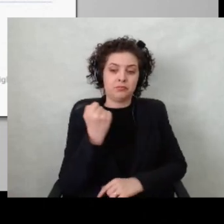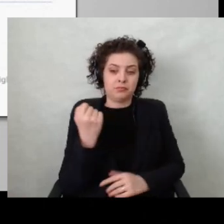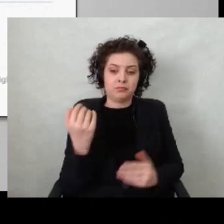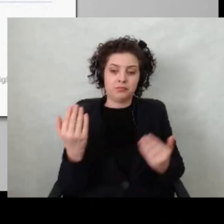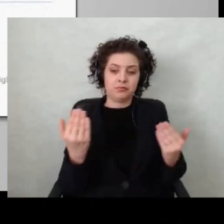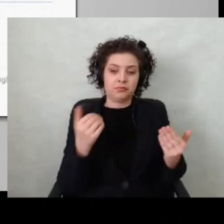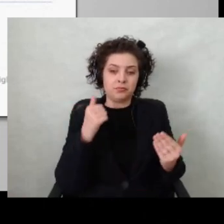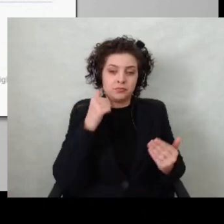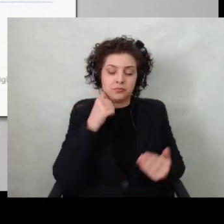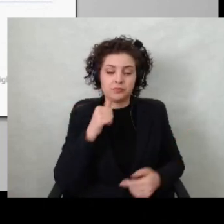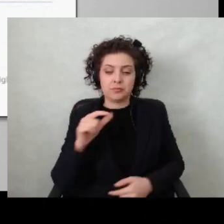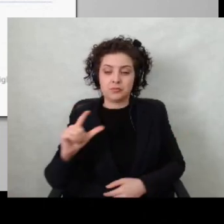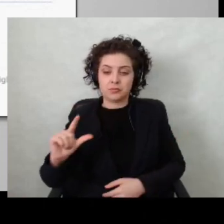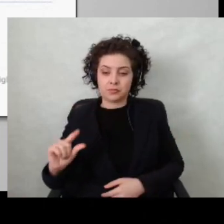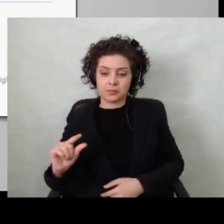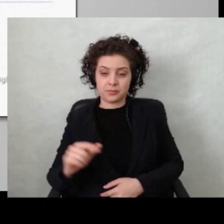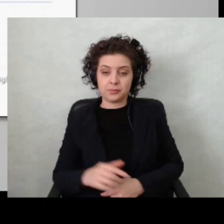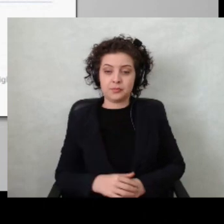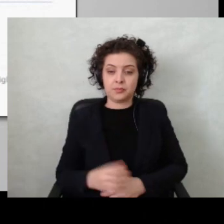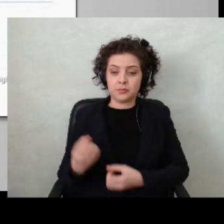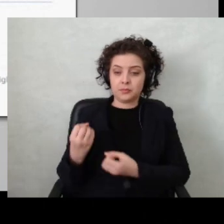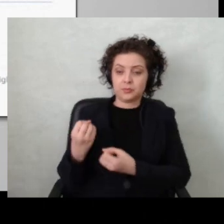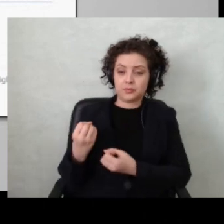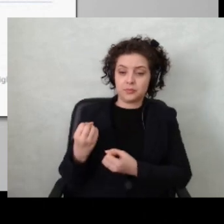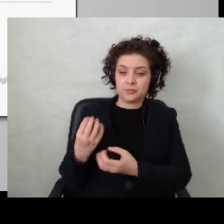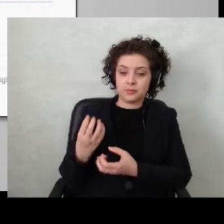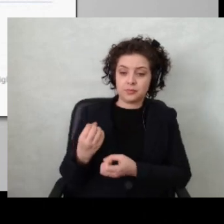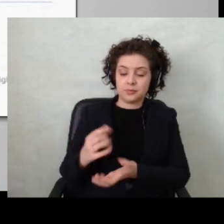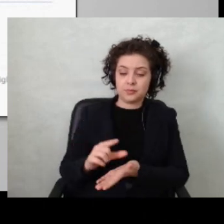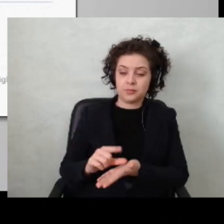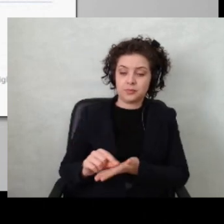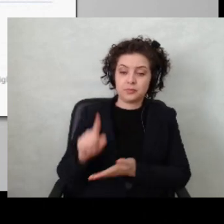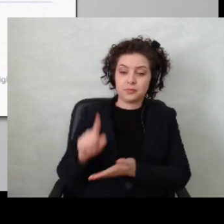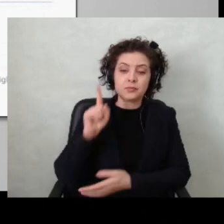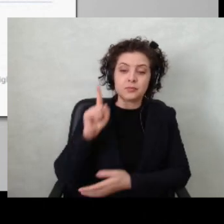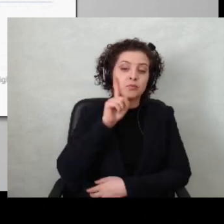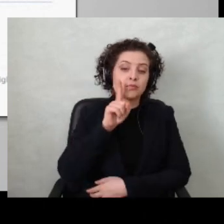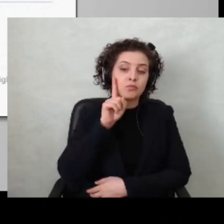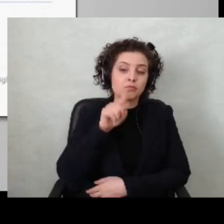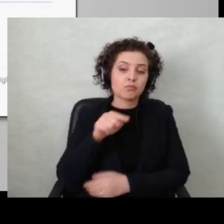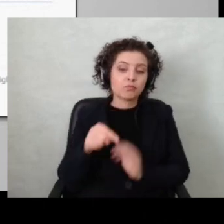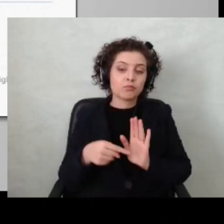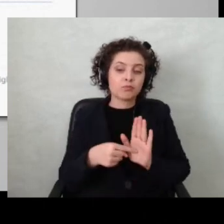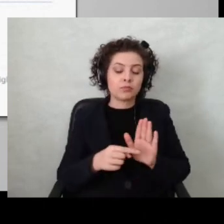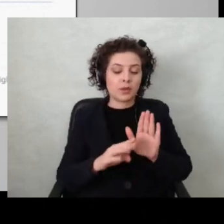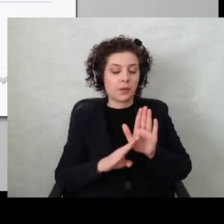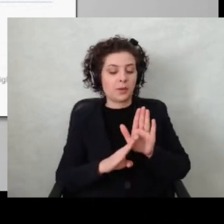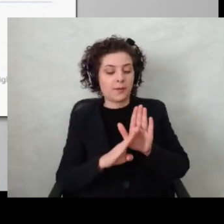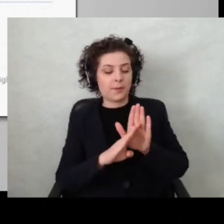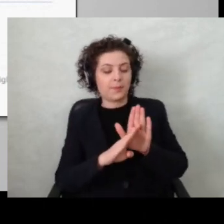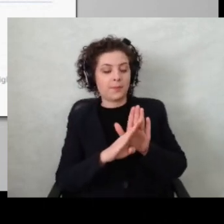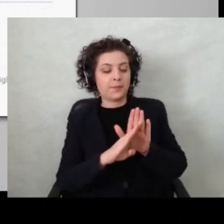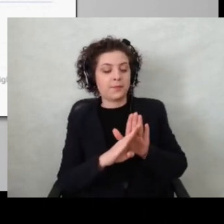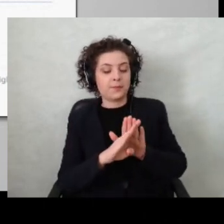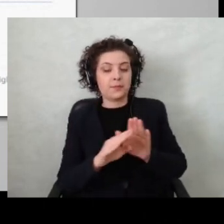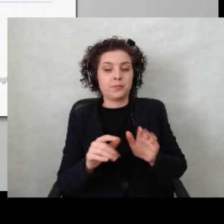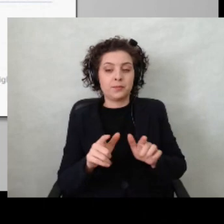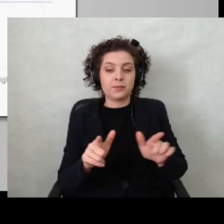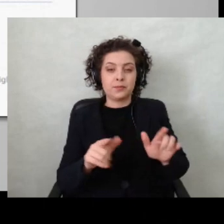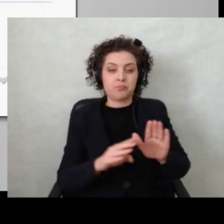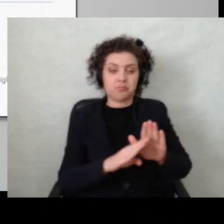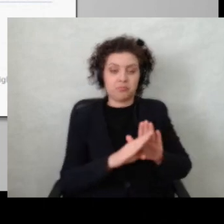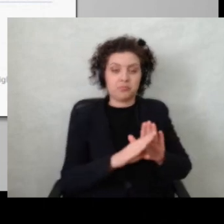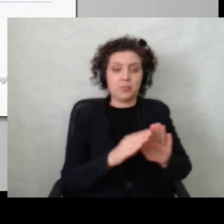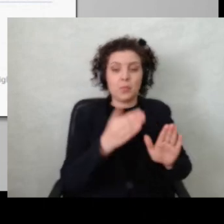mais recentes, né, dos Estados Unidos, eles mostram também uma tendência de um maior índice de morte de homens